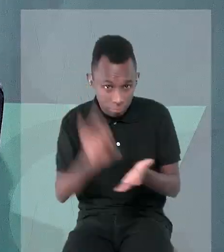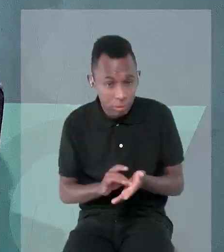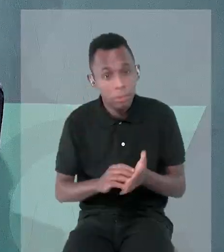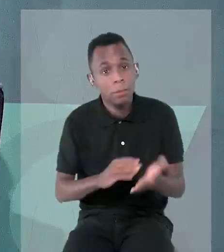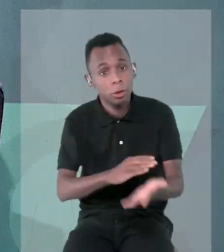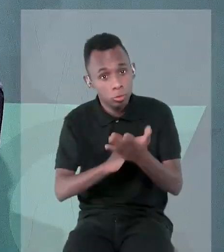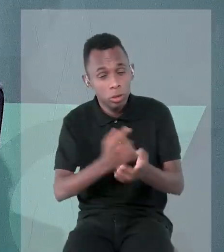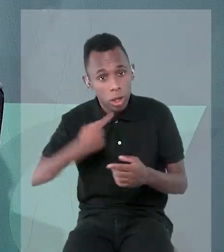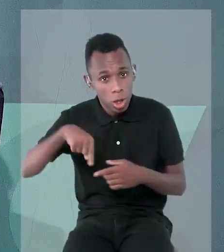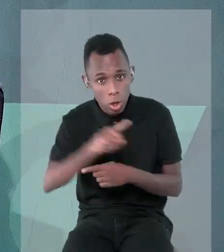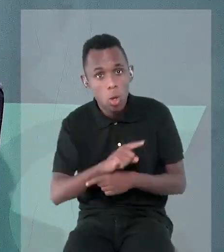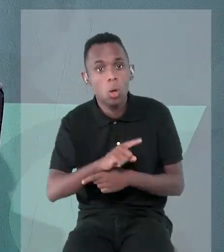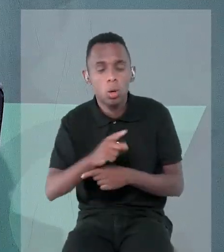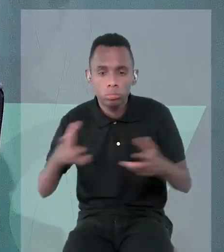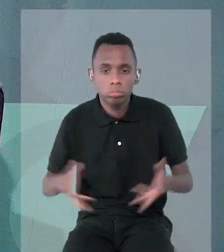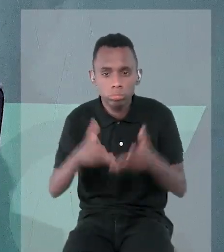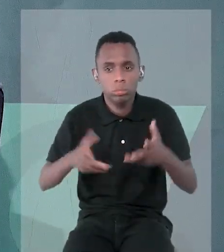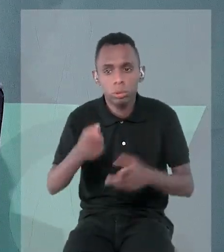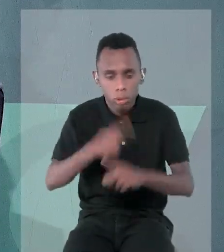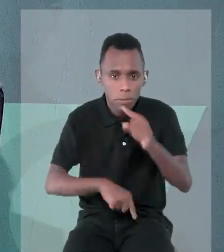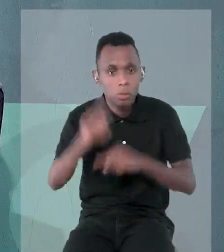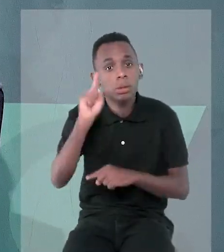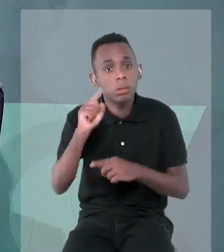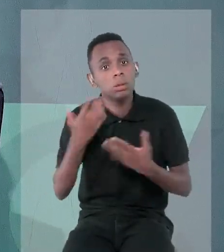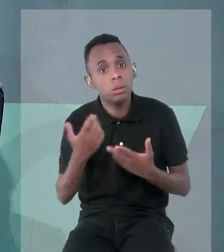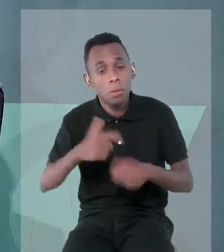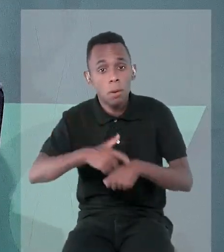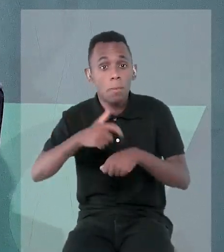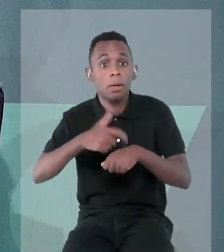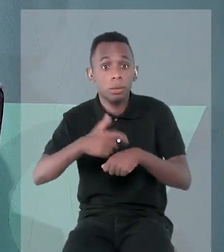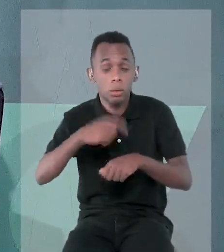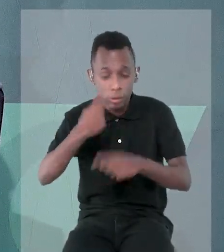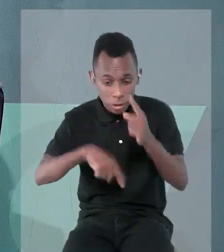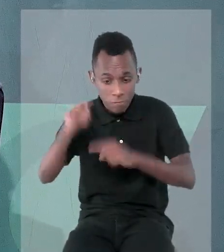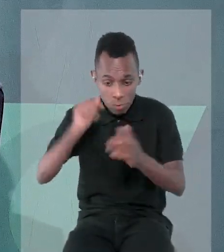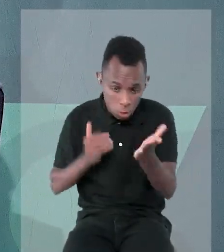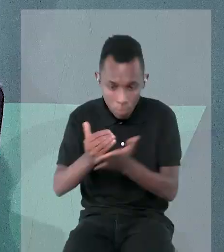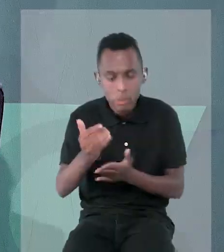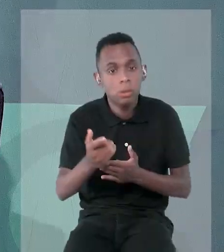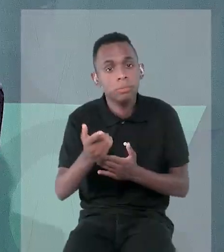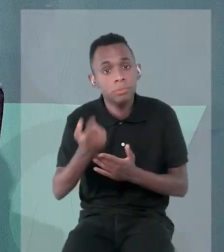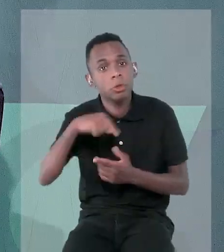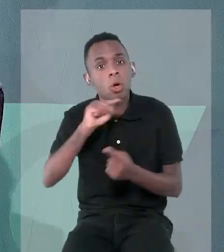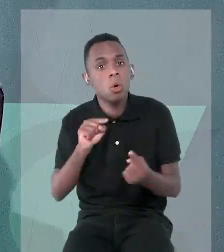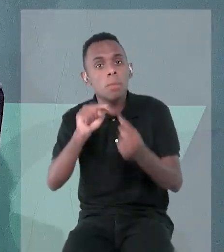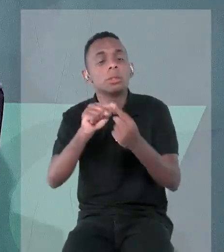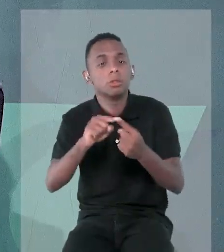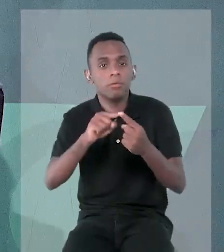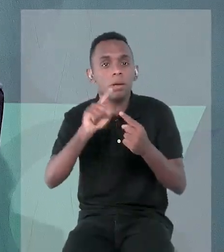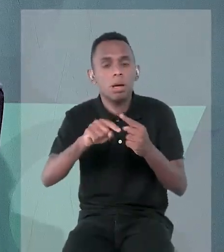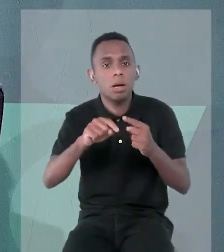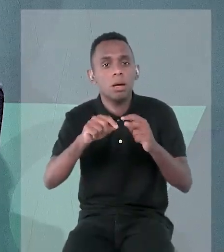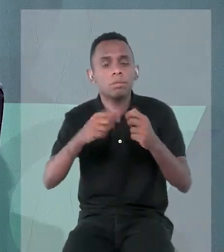ajudar a gente a fomentar essa transformação, e na hora que essa transformação começar, nosso objetivo e